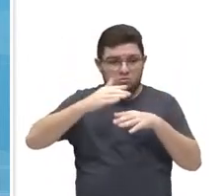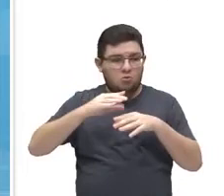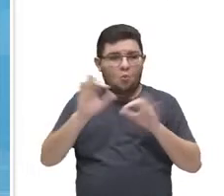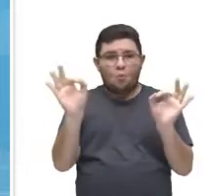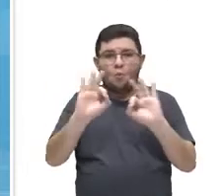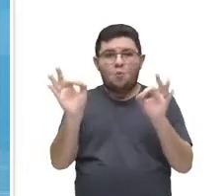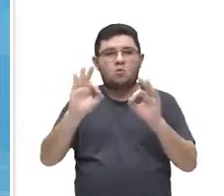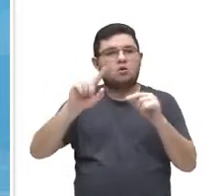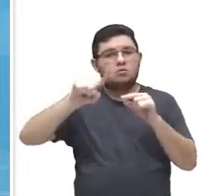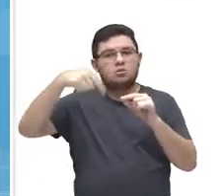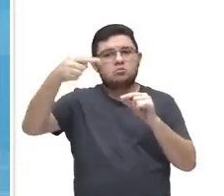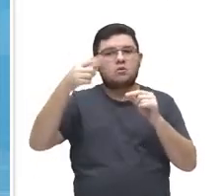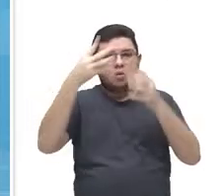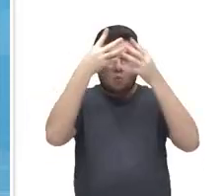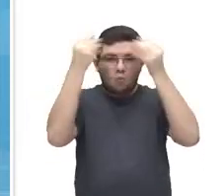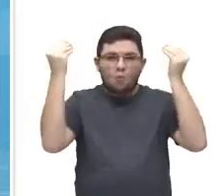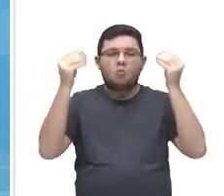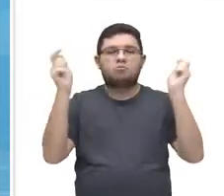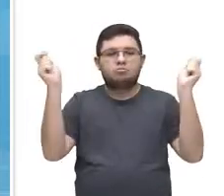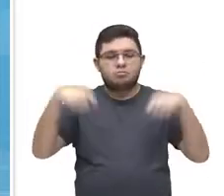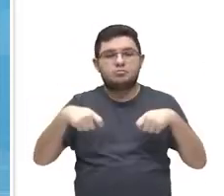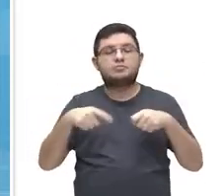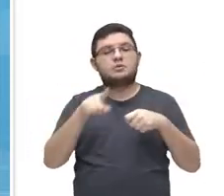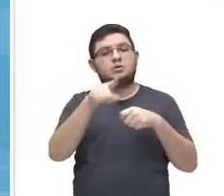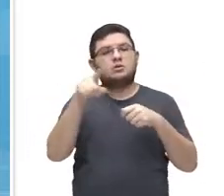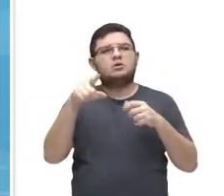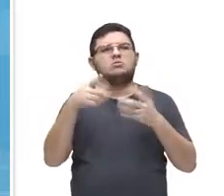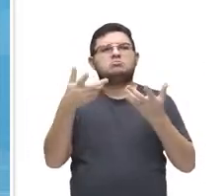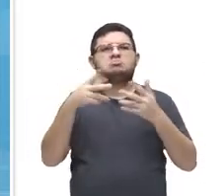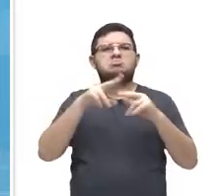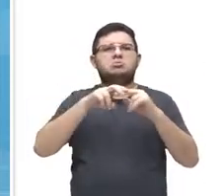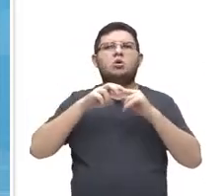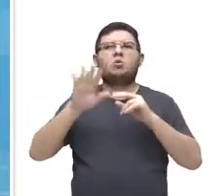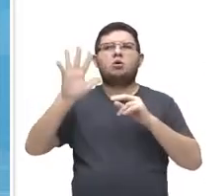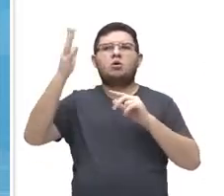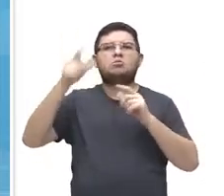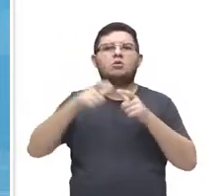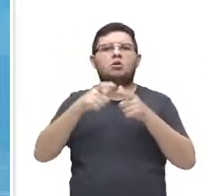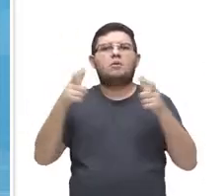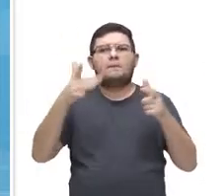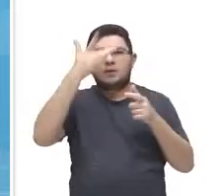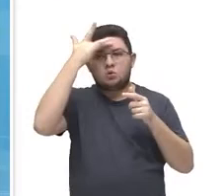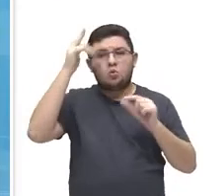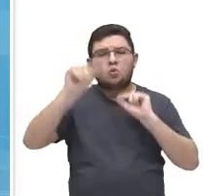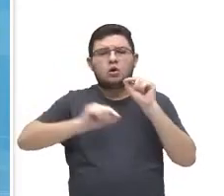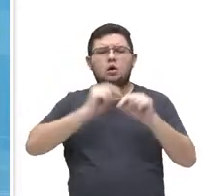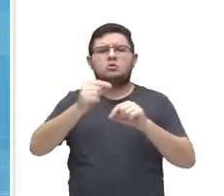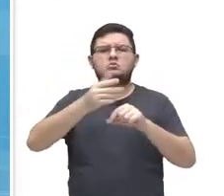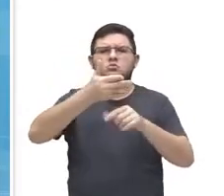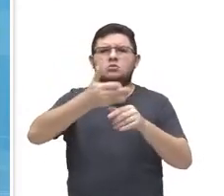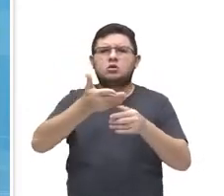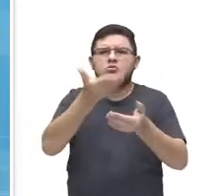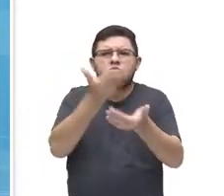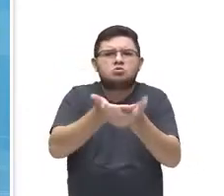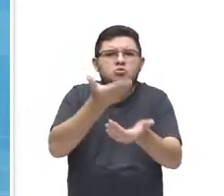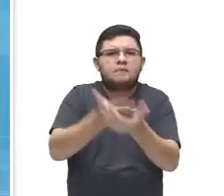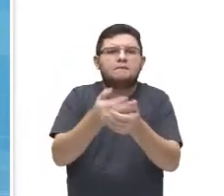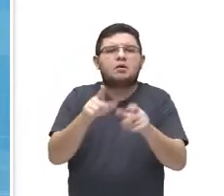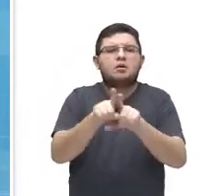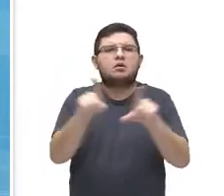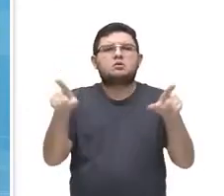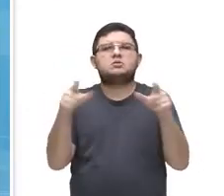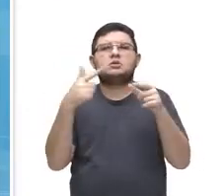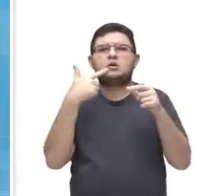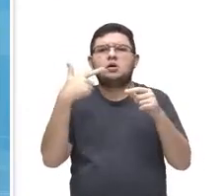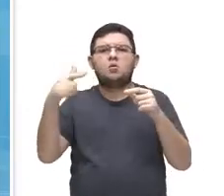esquecendo. E aí, esse é um dos grandes motivos aí que façam com que as pessoas fiquem anos estudando um idioma, por exemplo, e não conseguem